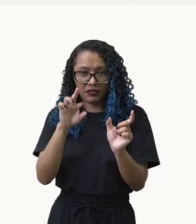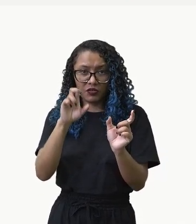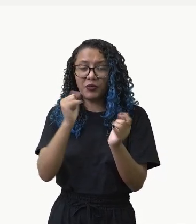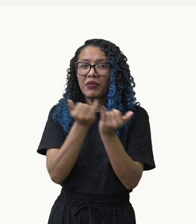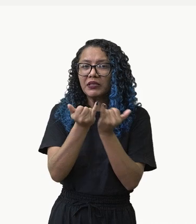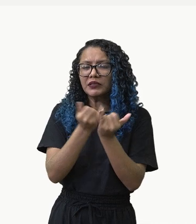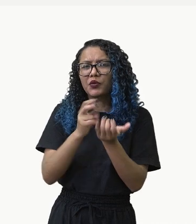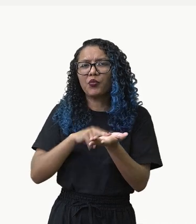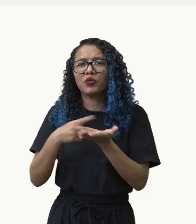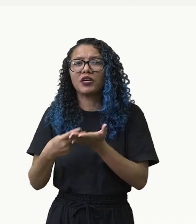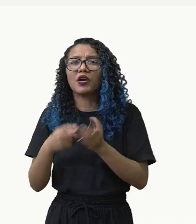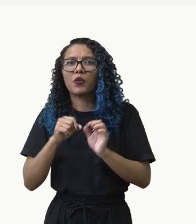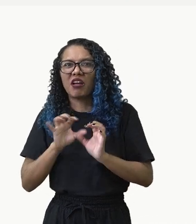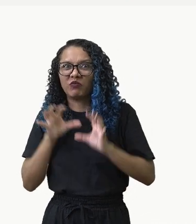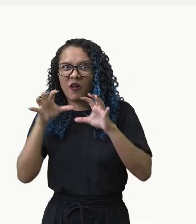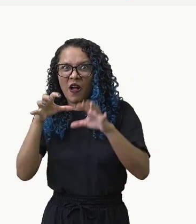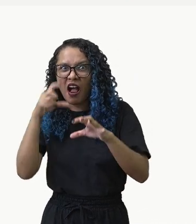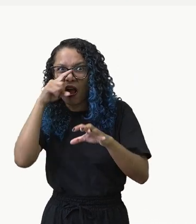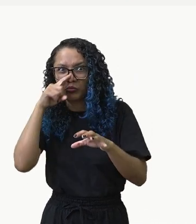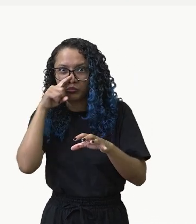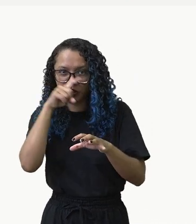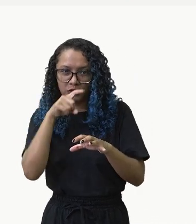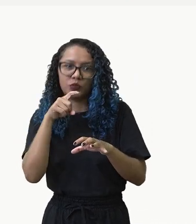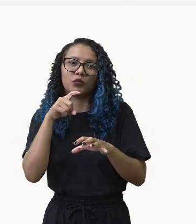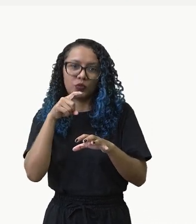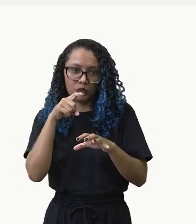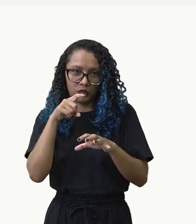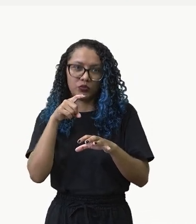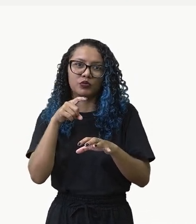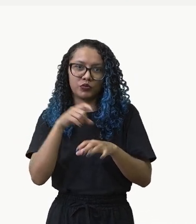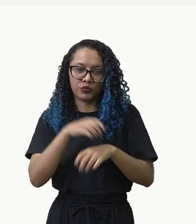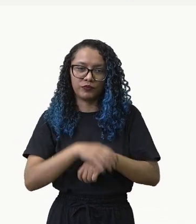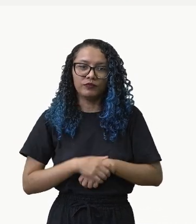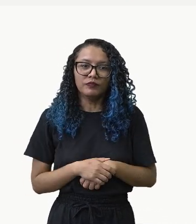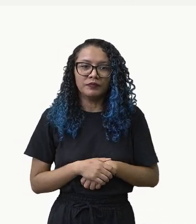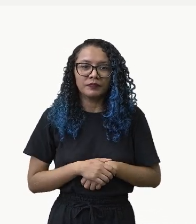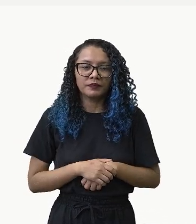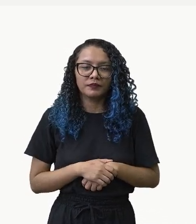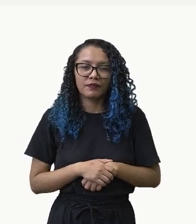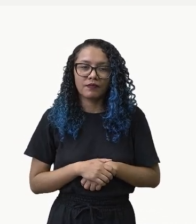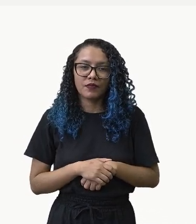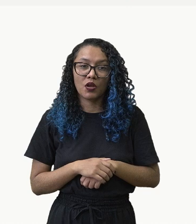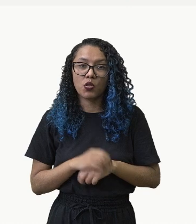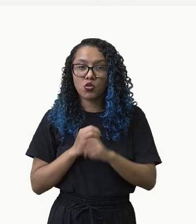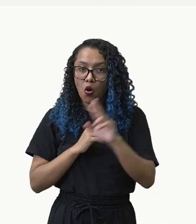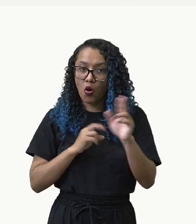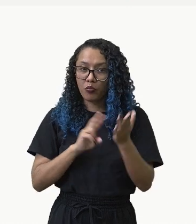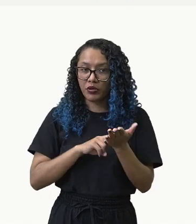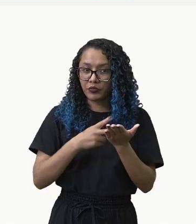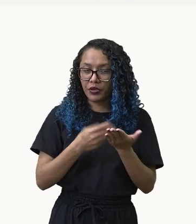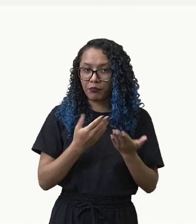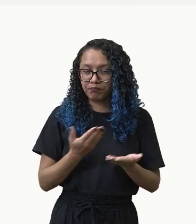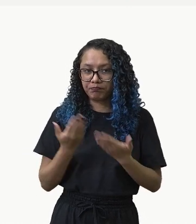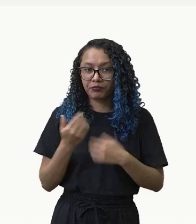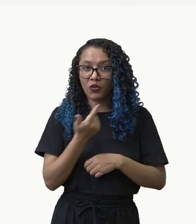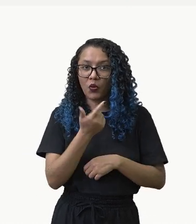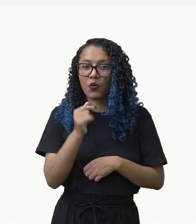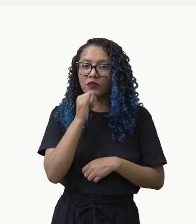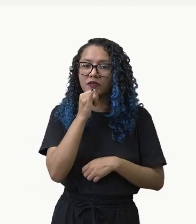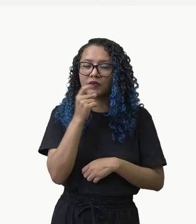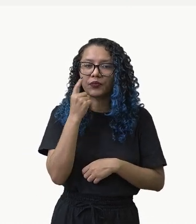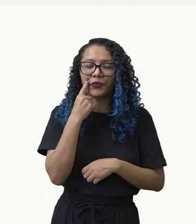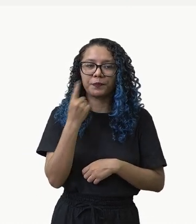de predadores no espanhol depredadores Ok vamos mais um exemplo e o